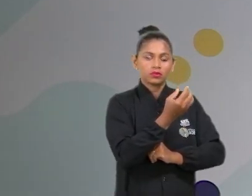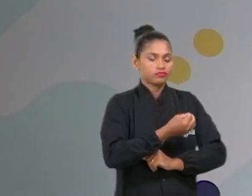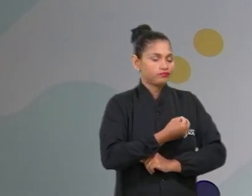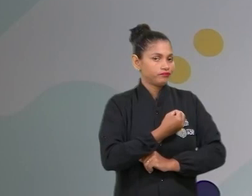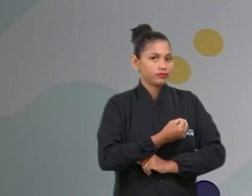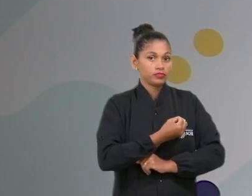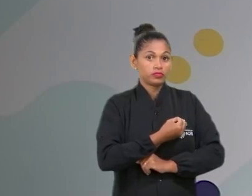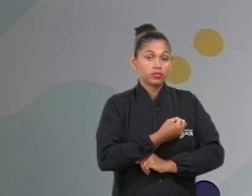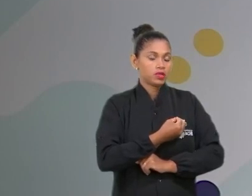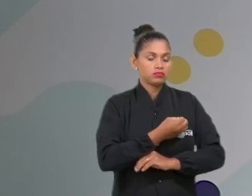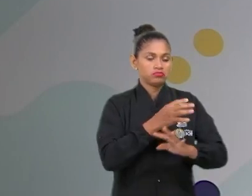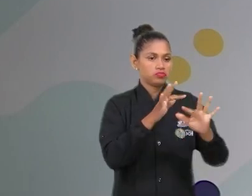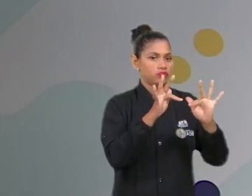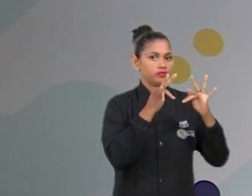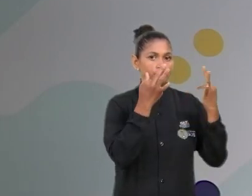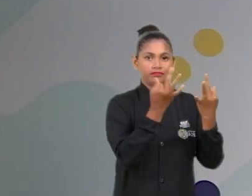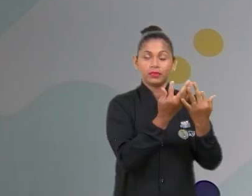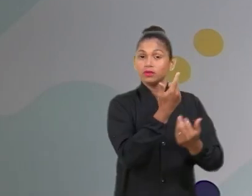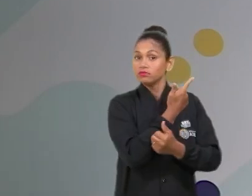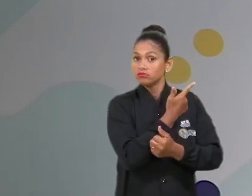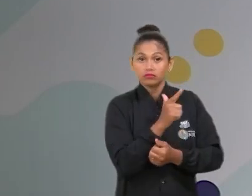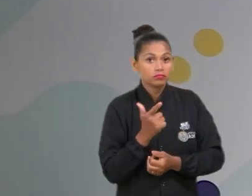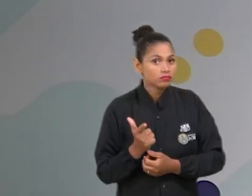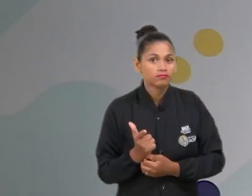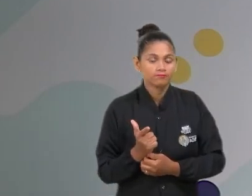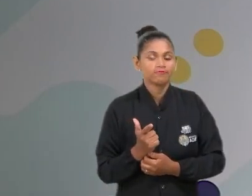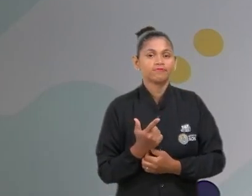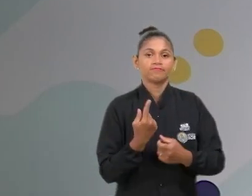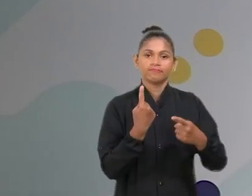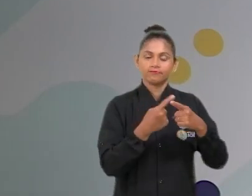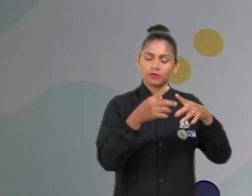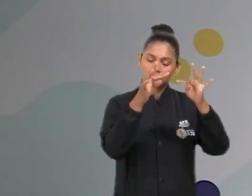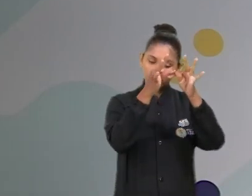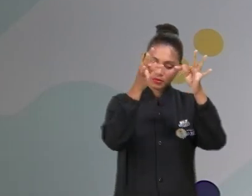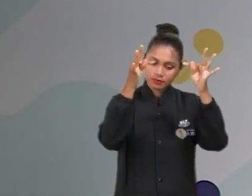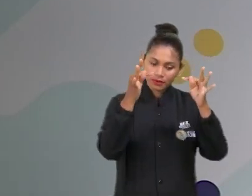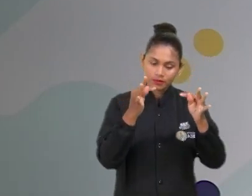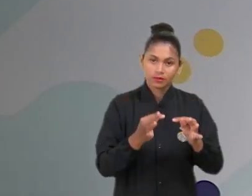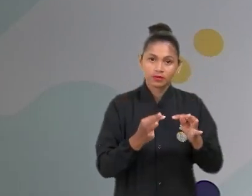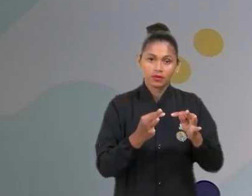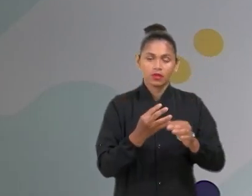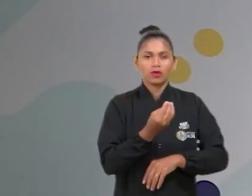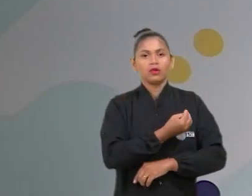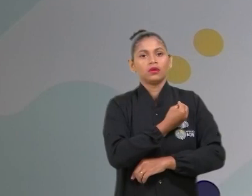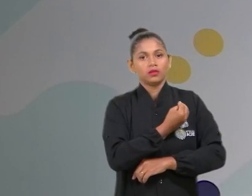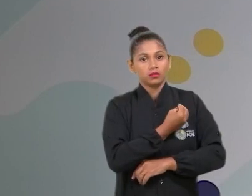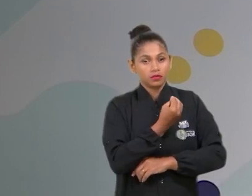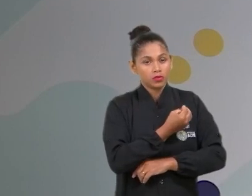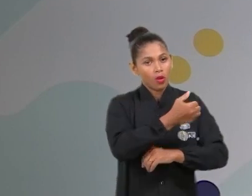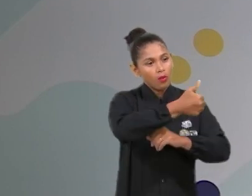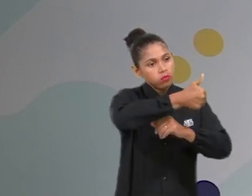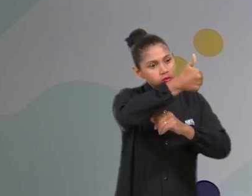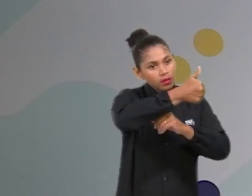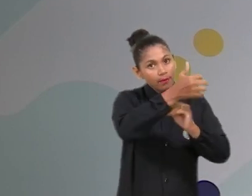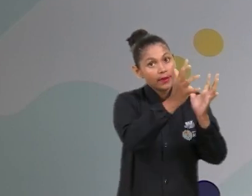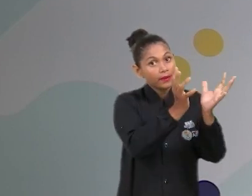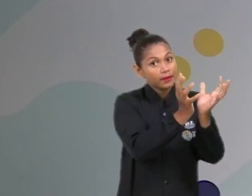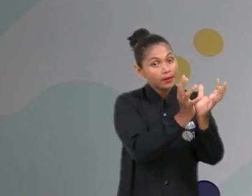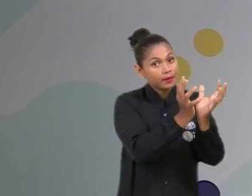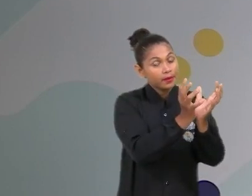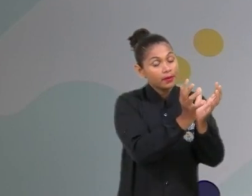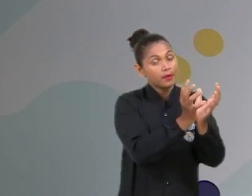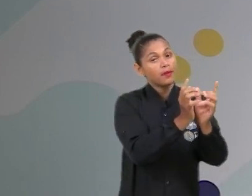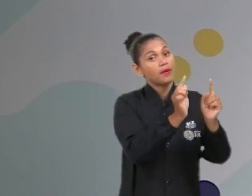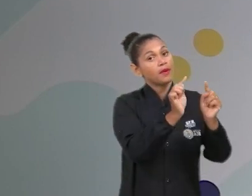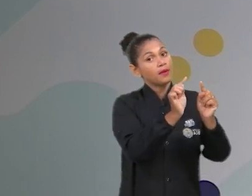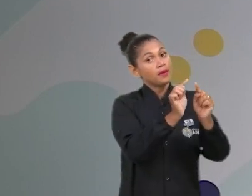de nenhuma família. Mesmo que na tabela periódica ele esteja presente no primeiro grupo, ele